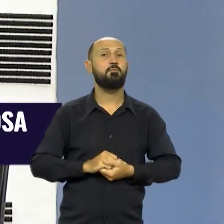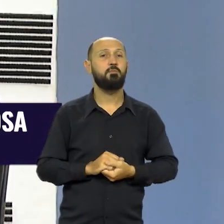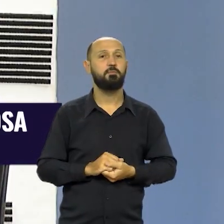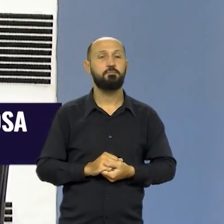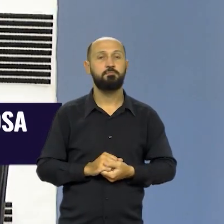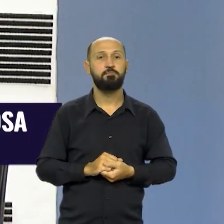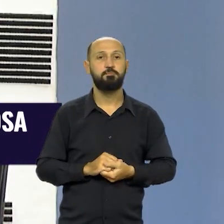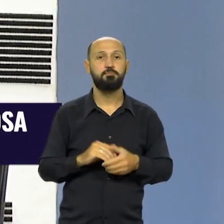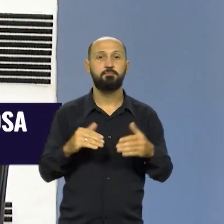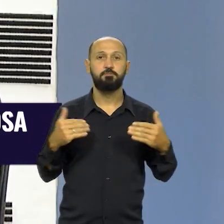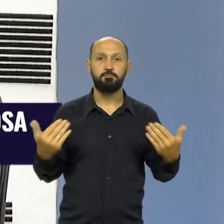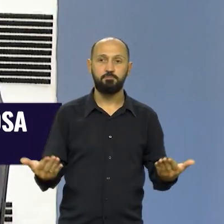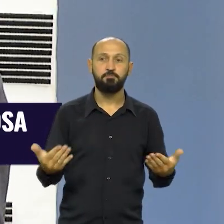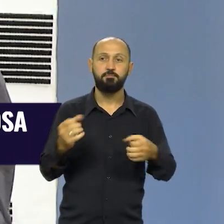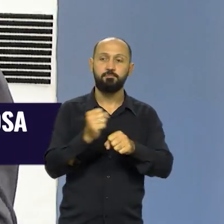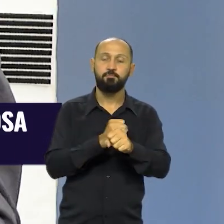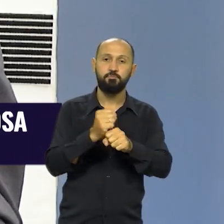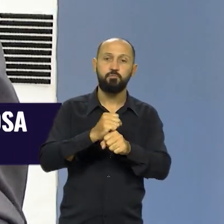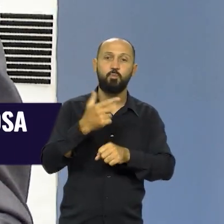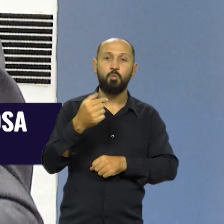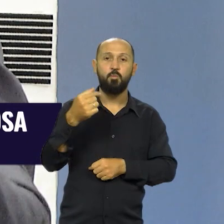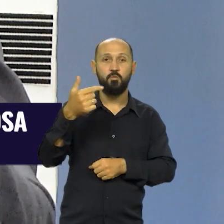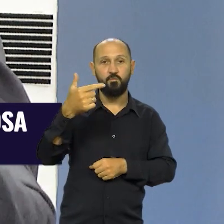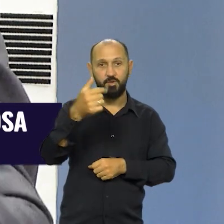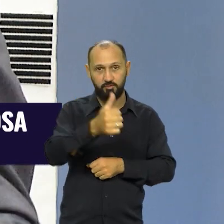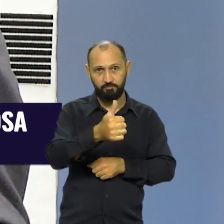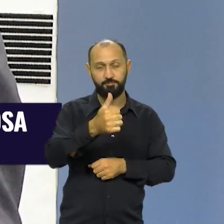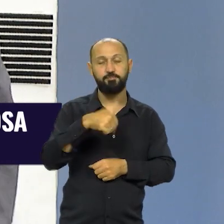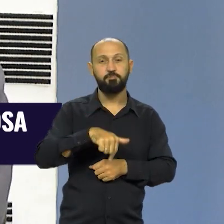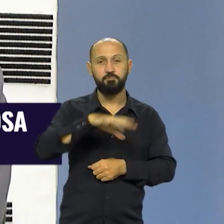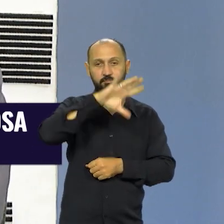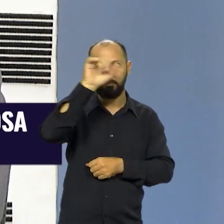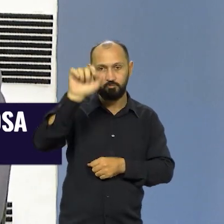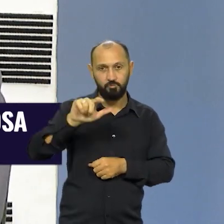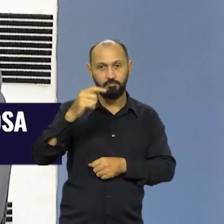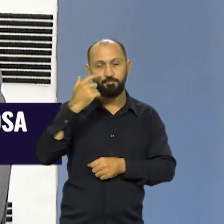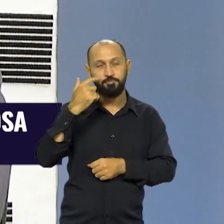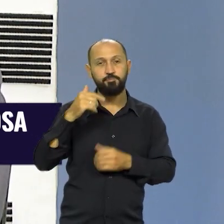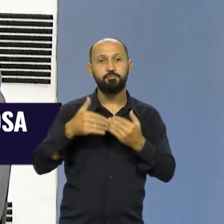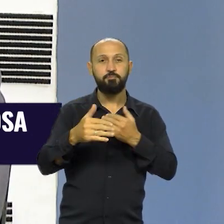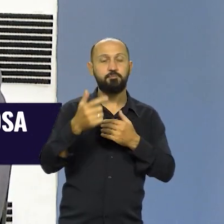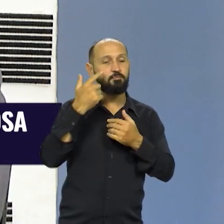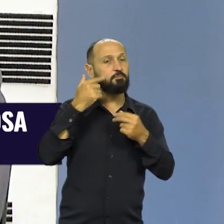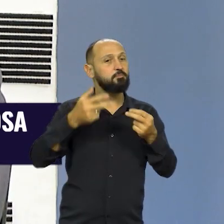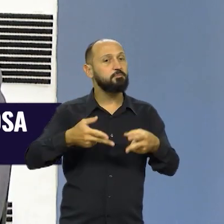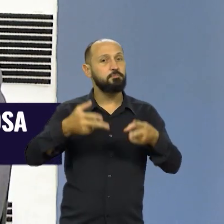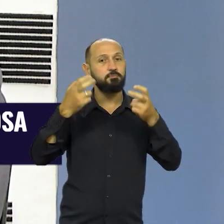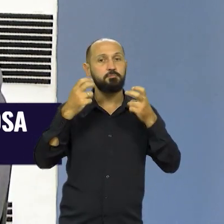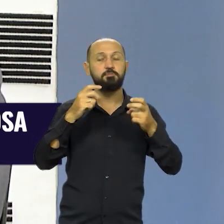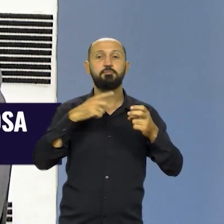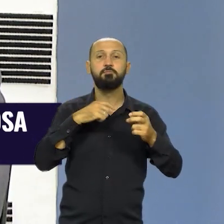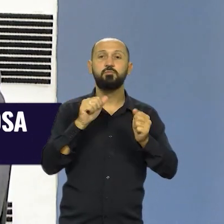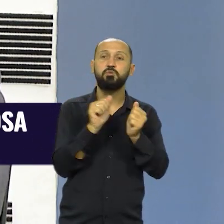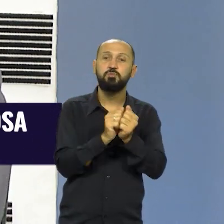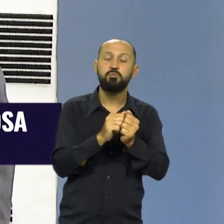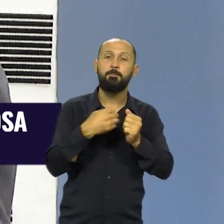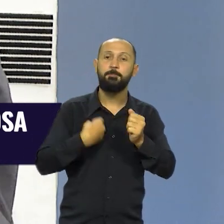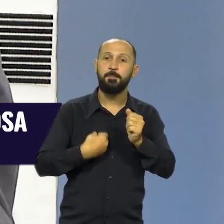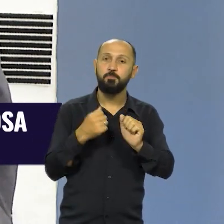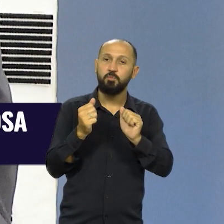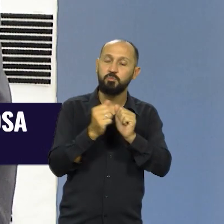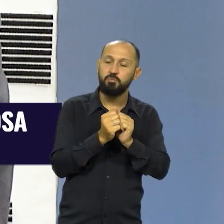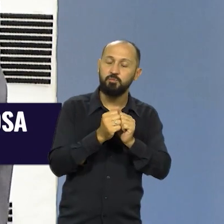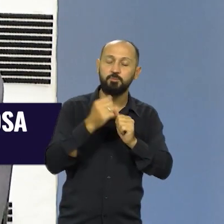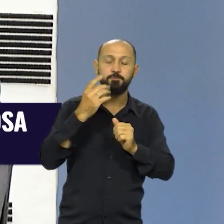período pós-pandemia. Porém, já em 2021, no Mato Grosso do Sul, observamos,